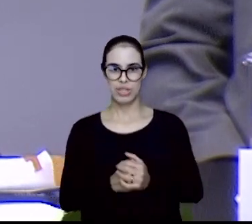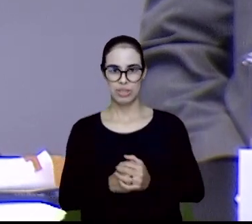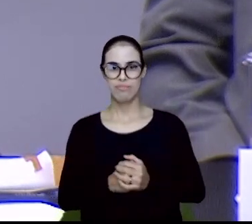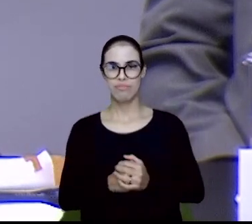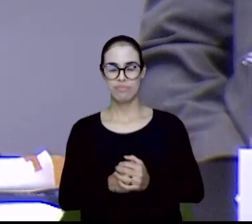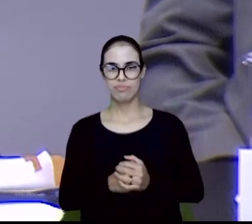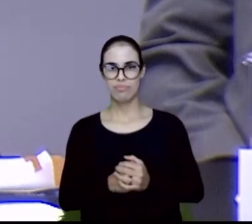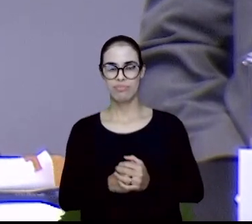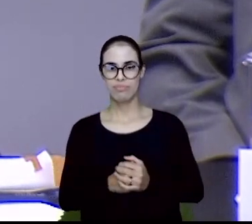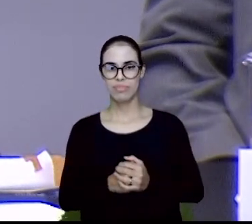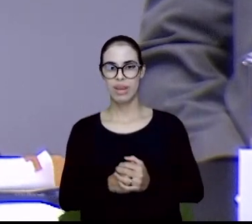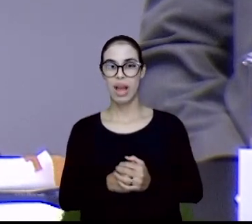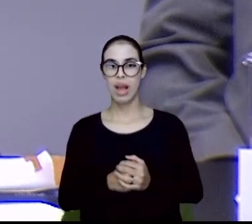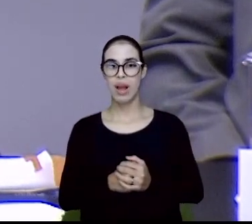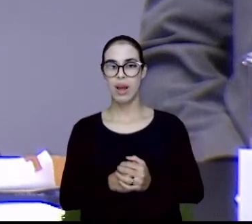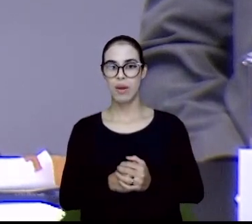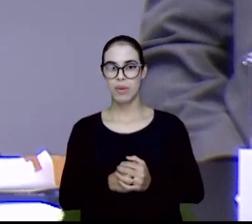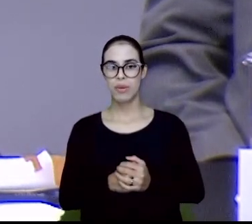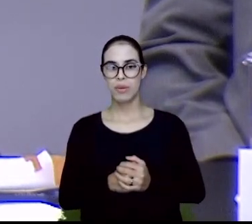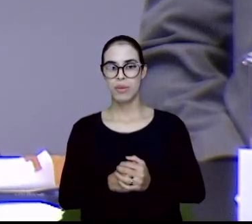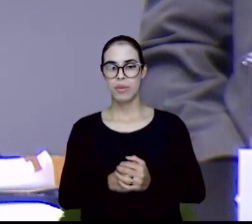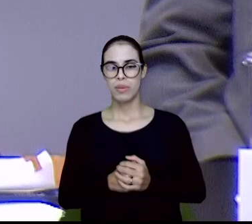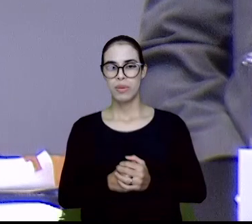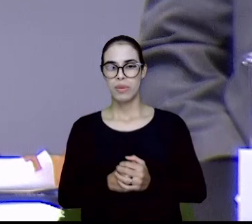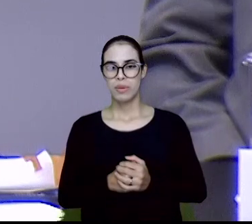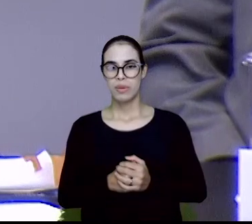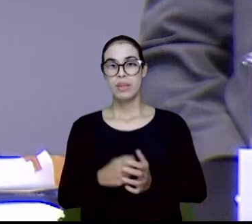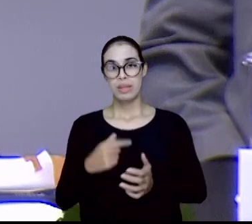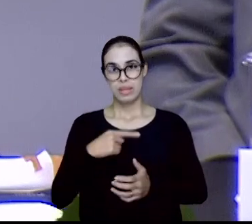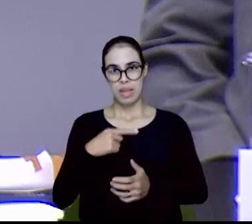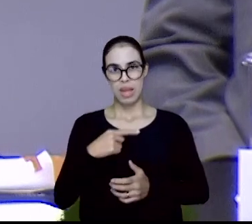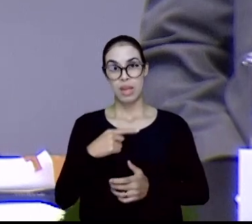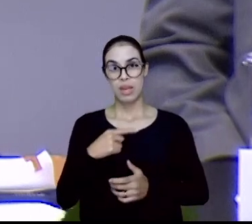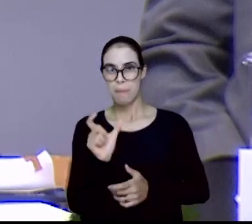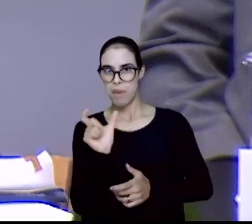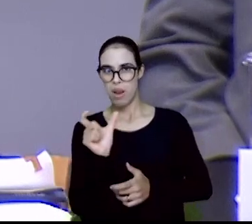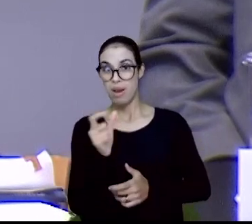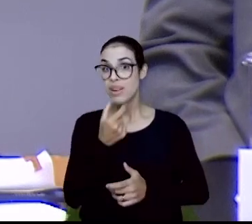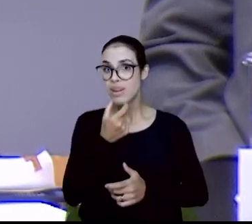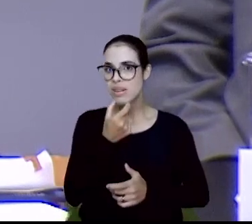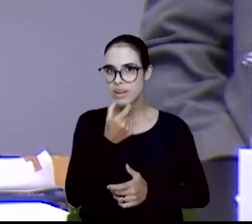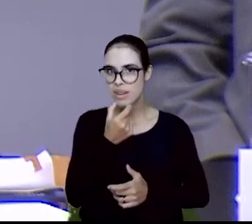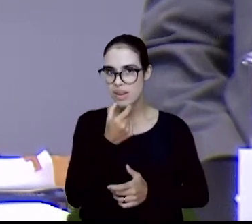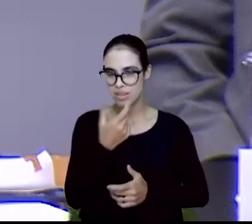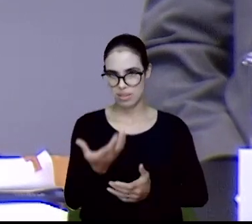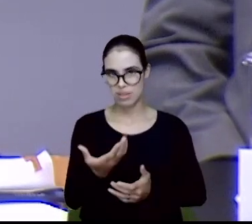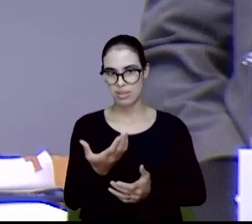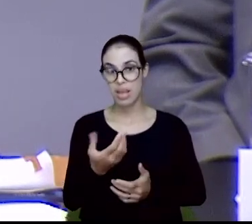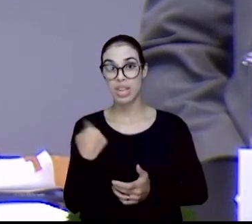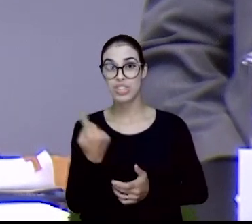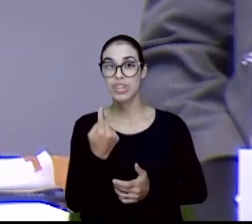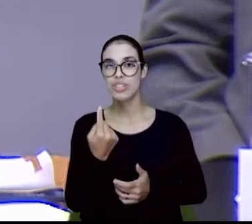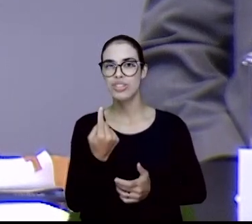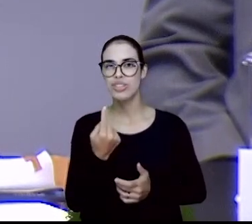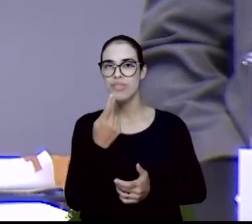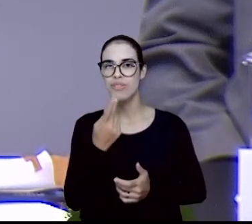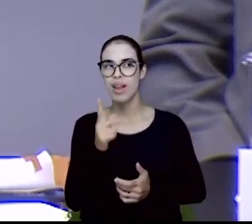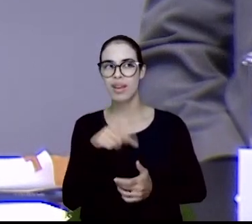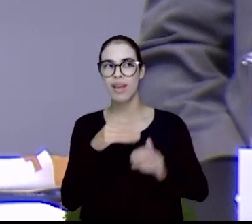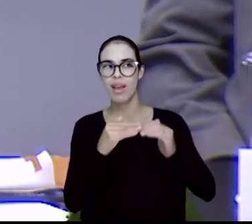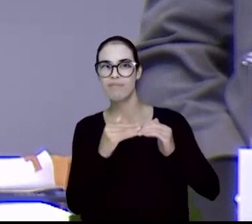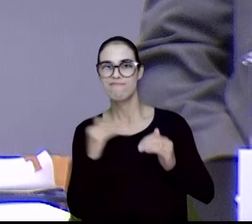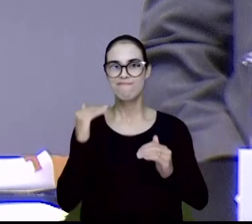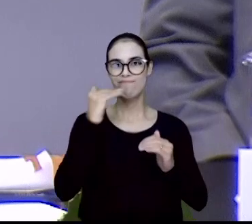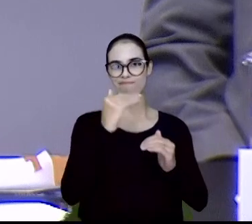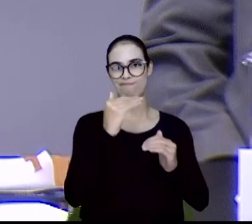muitas vezes o termo em inglês, que é overruling, mas, em bom português, nós estamos falando de superação